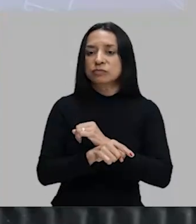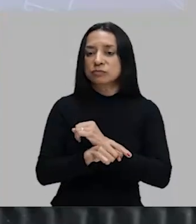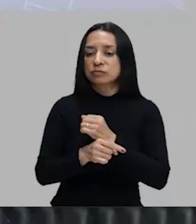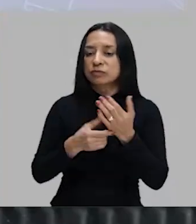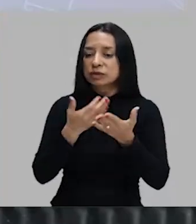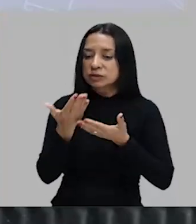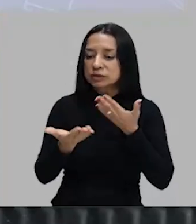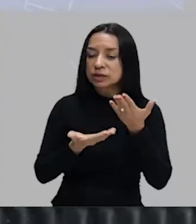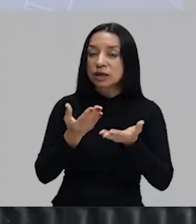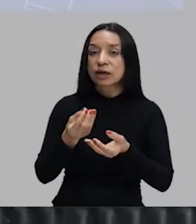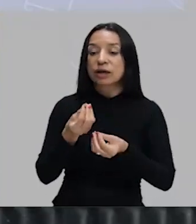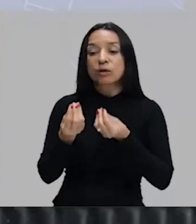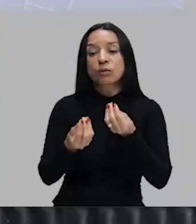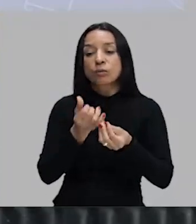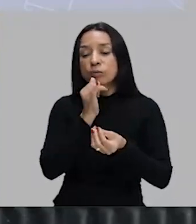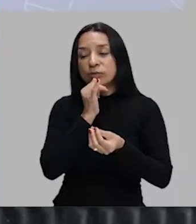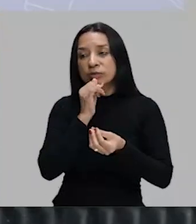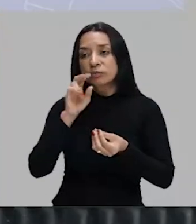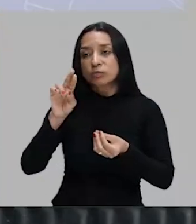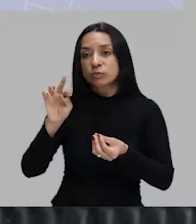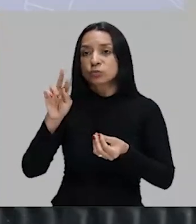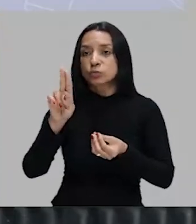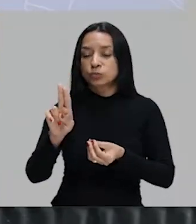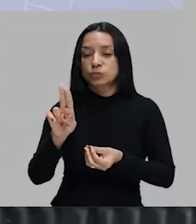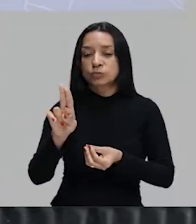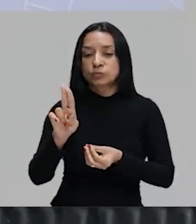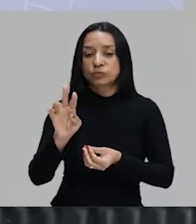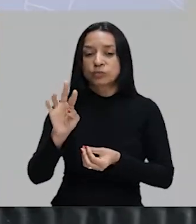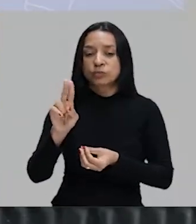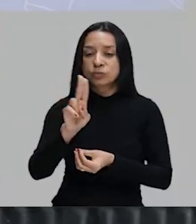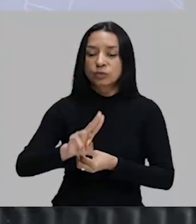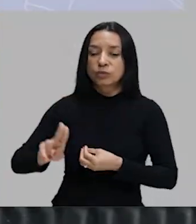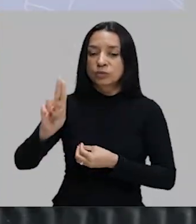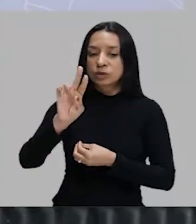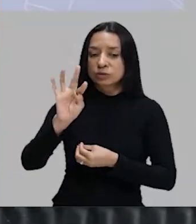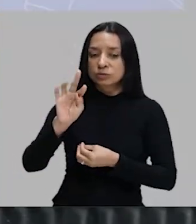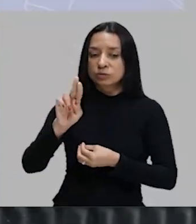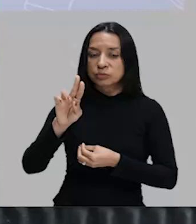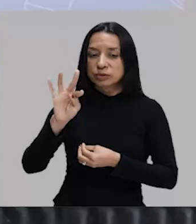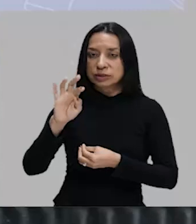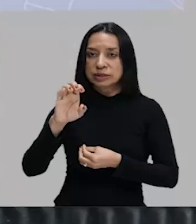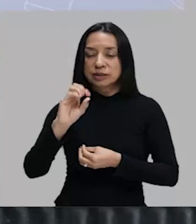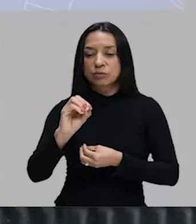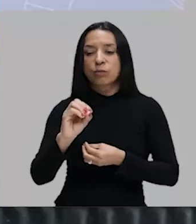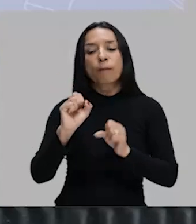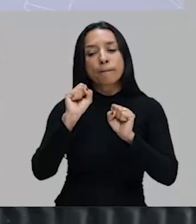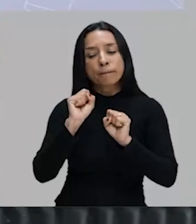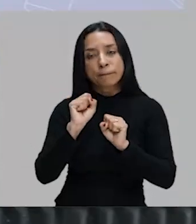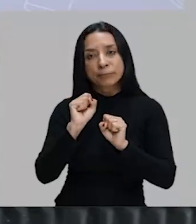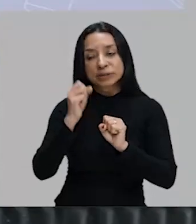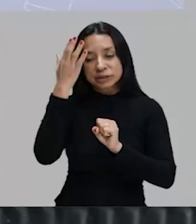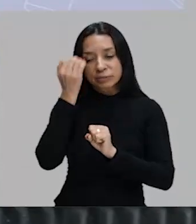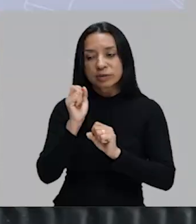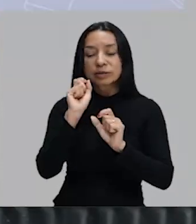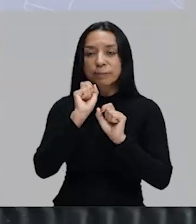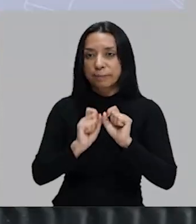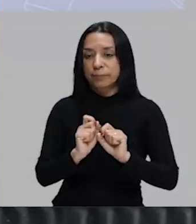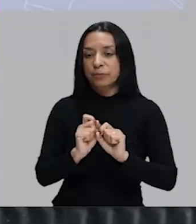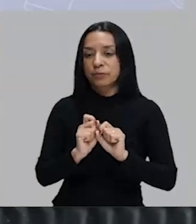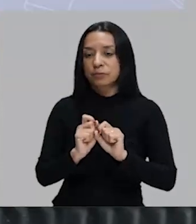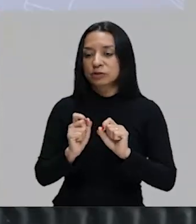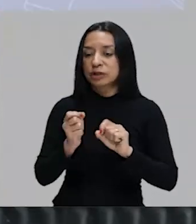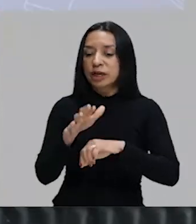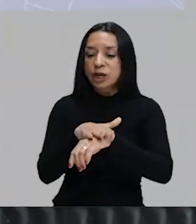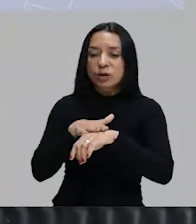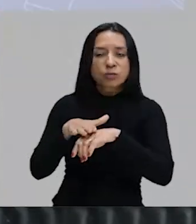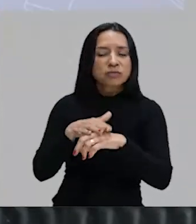como tu, usando o tuteu. E aí eu vou saber que eu posso me referir a ele da mesma forma. É como se eu tivesse